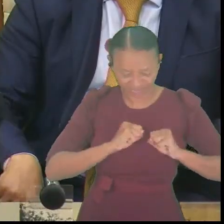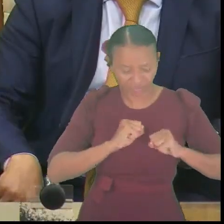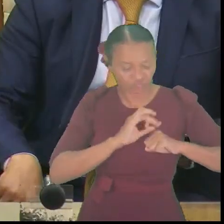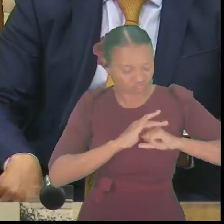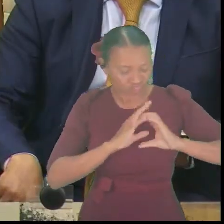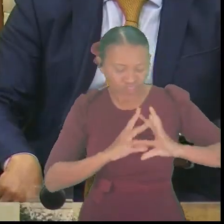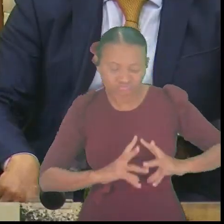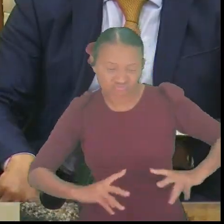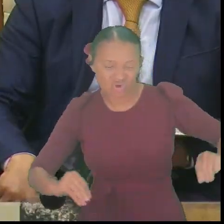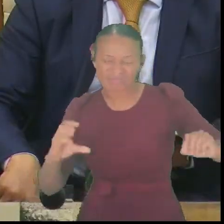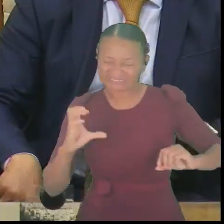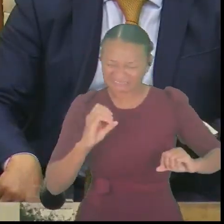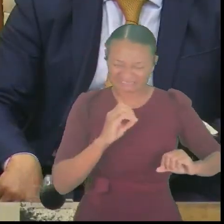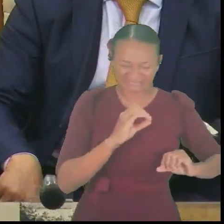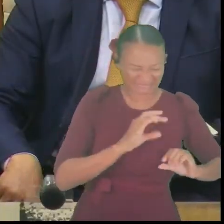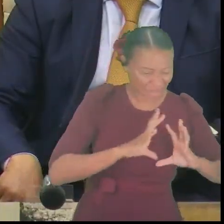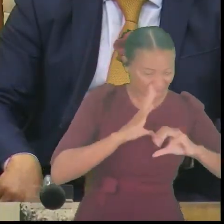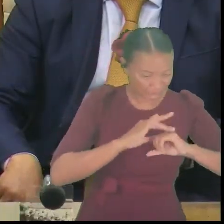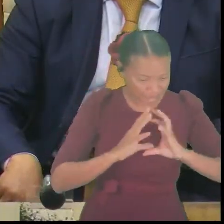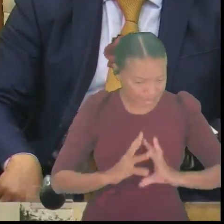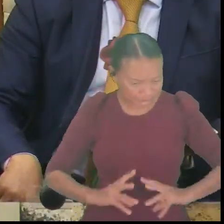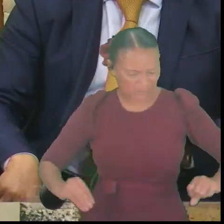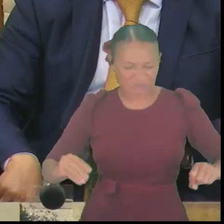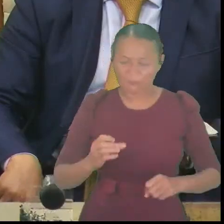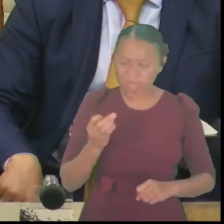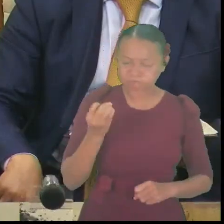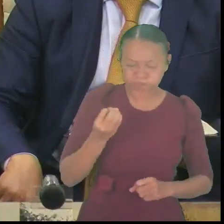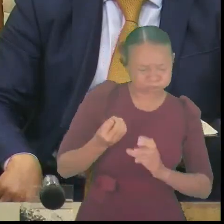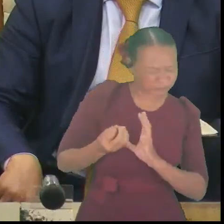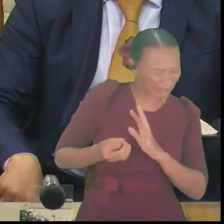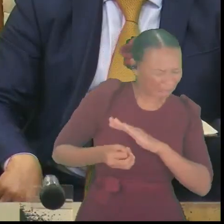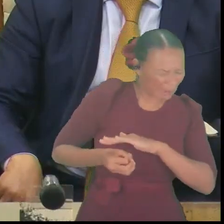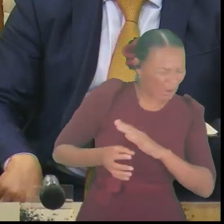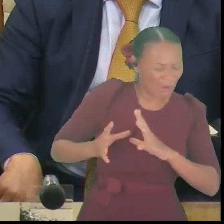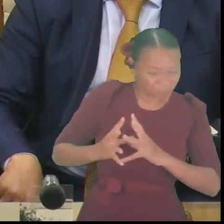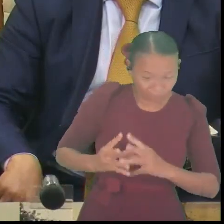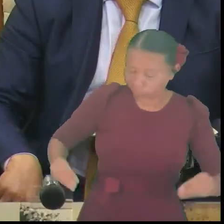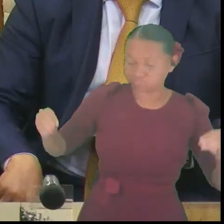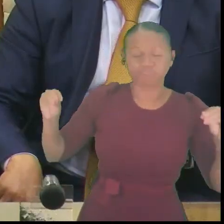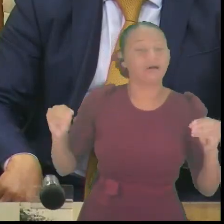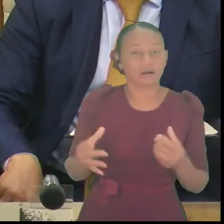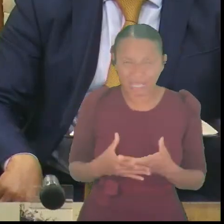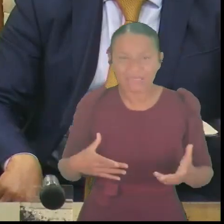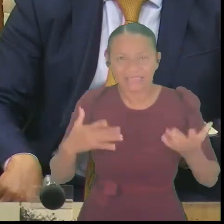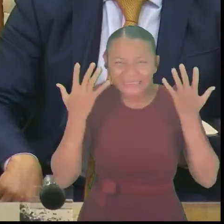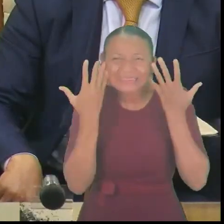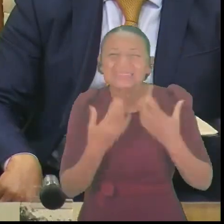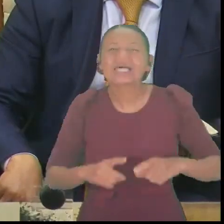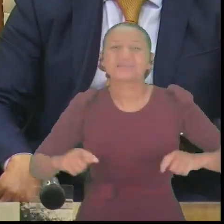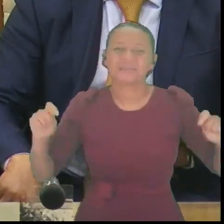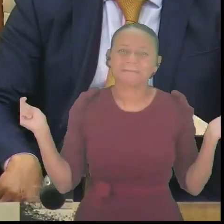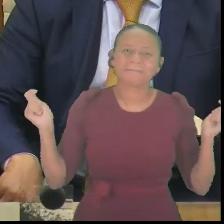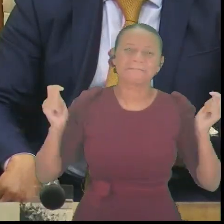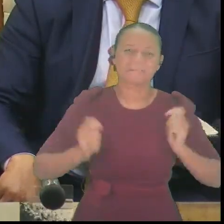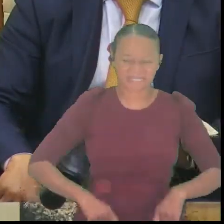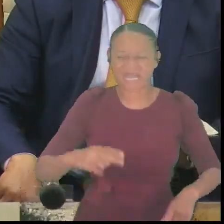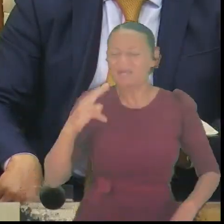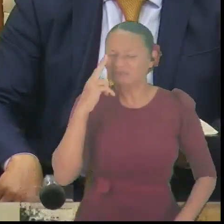e alguém com tumor e desapareceu o tumor, isso não é natural, mas é possível aos crentes,